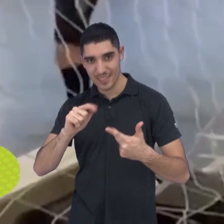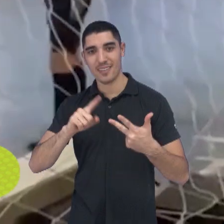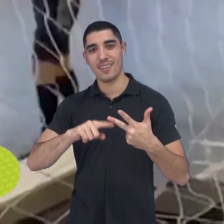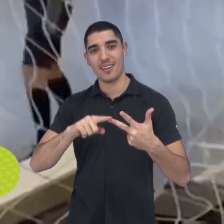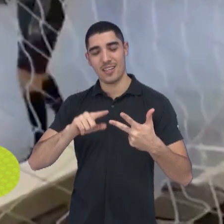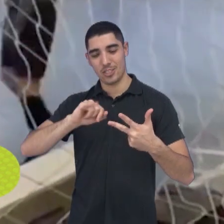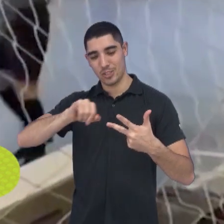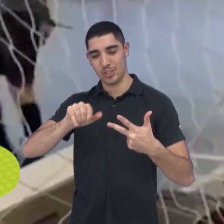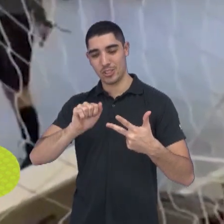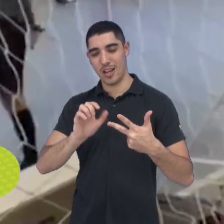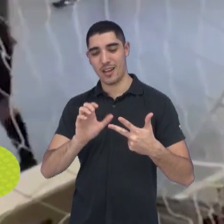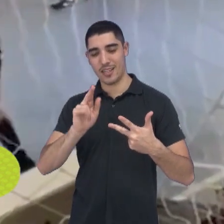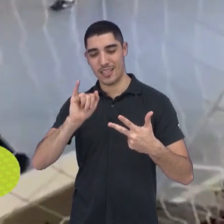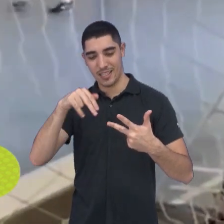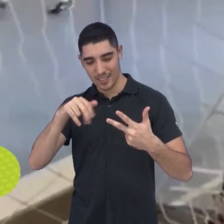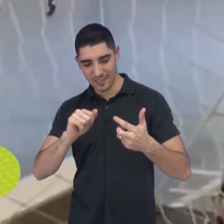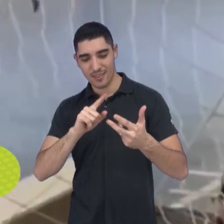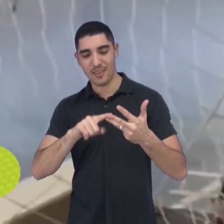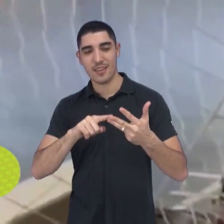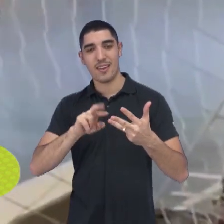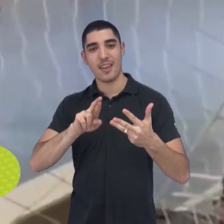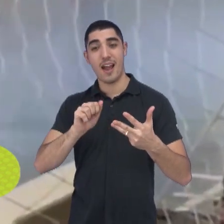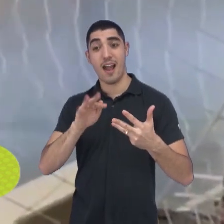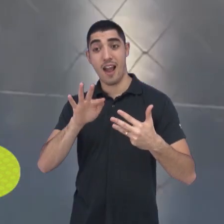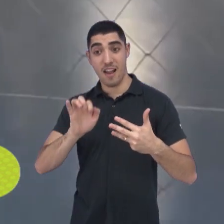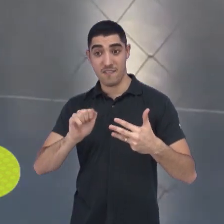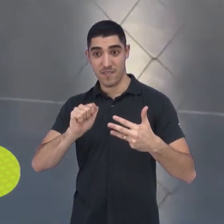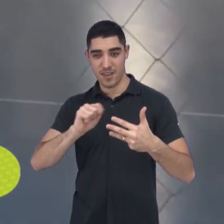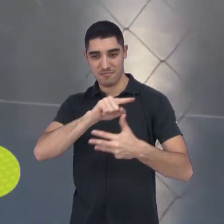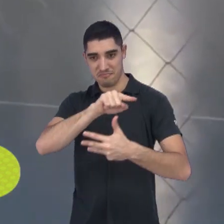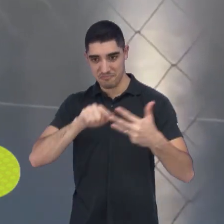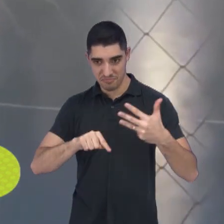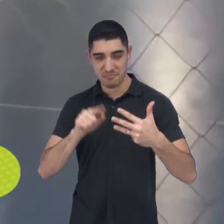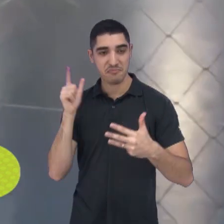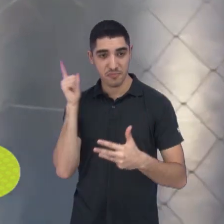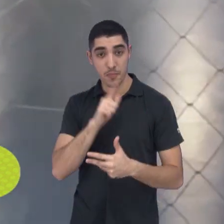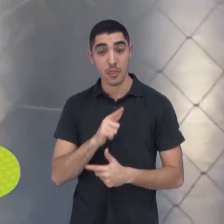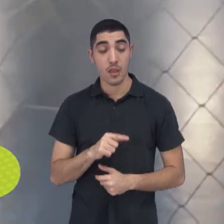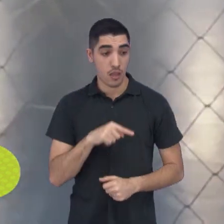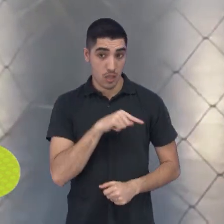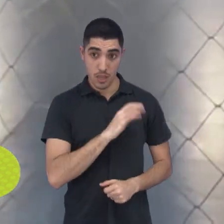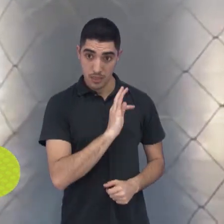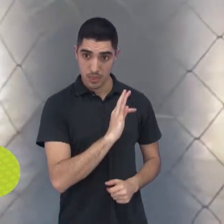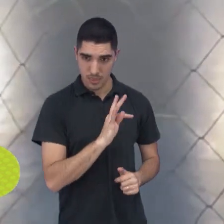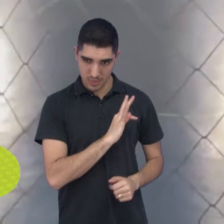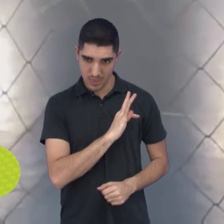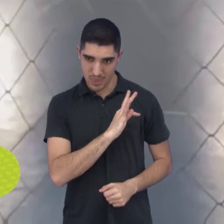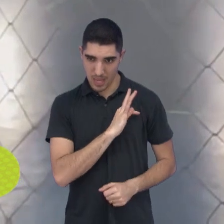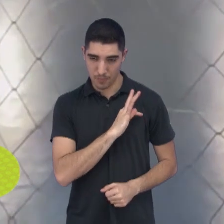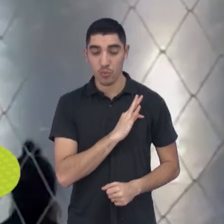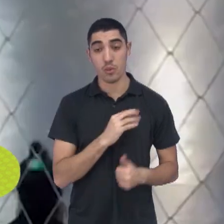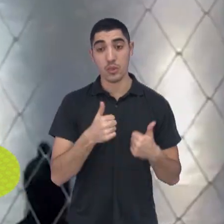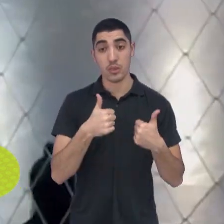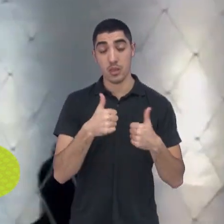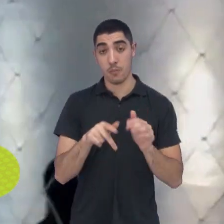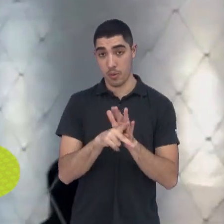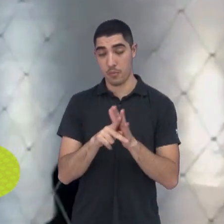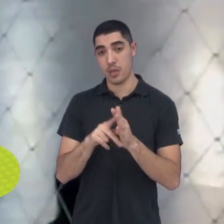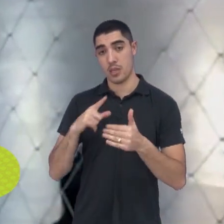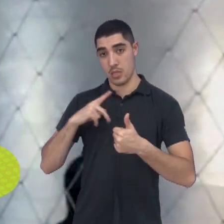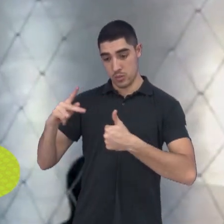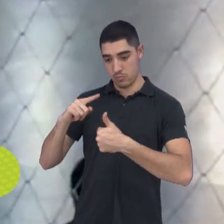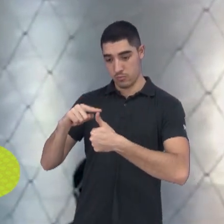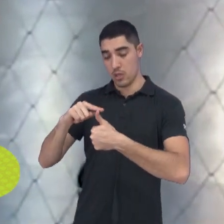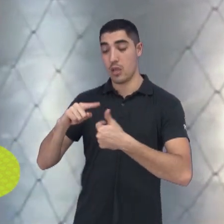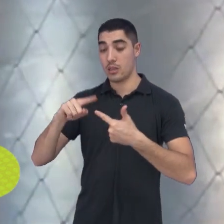São José é o líder da competição com 23 pontos em 9 jogos. O Magnus Tabuão vem na cola do São José com 22 pontos, só que tem um